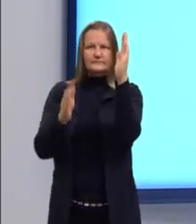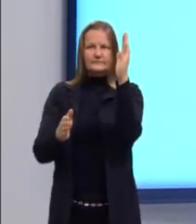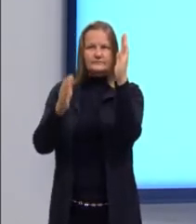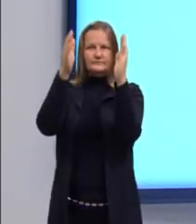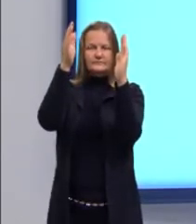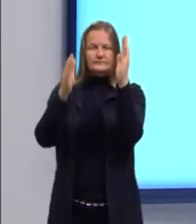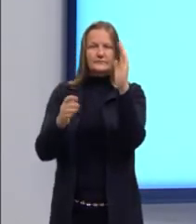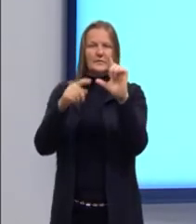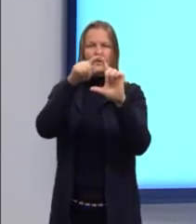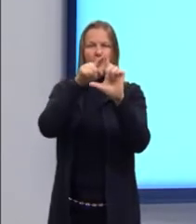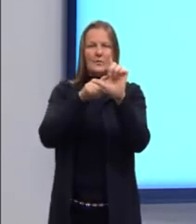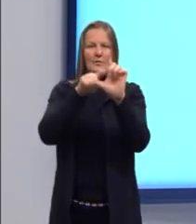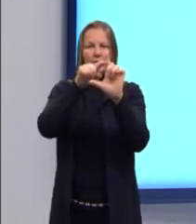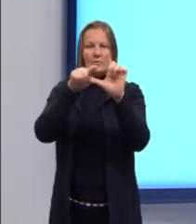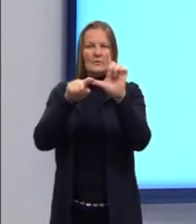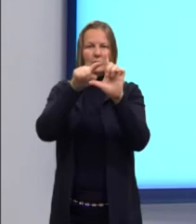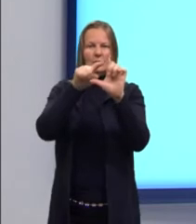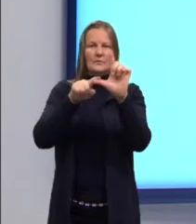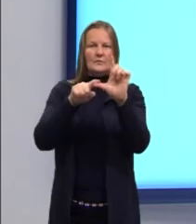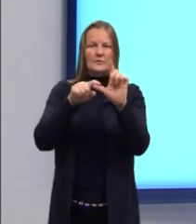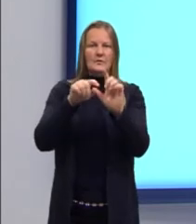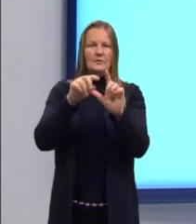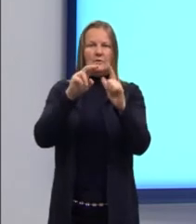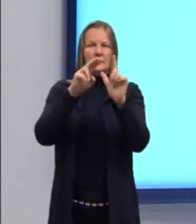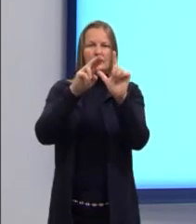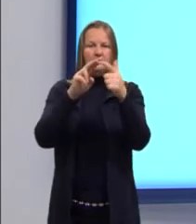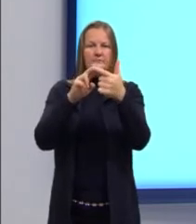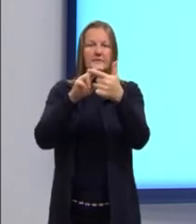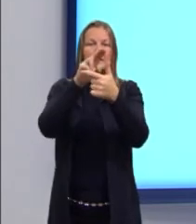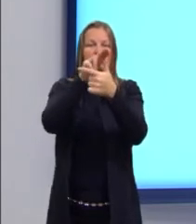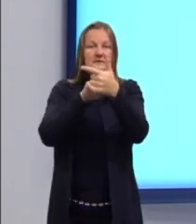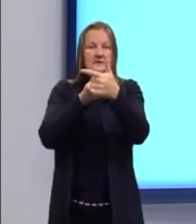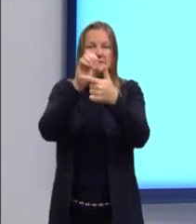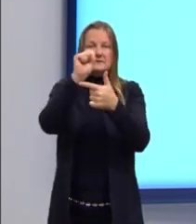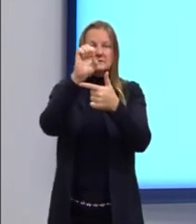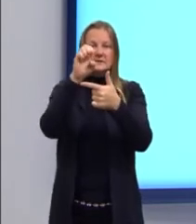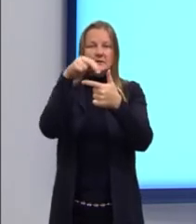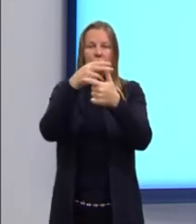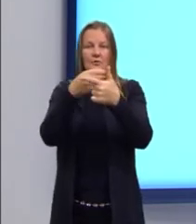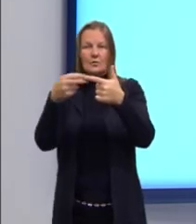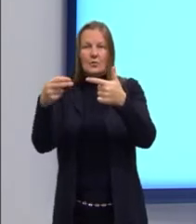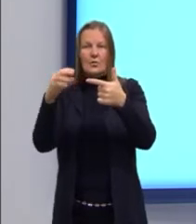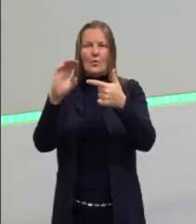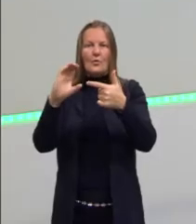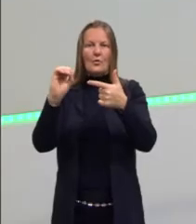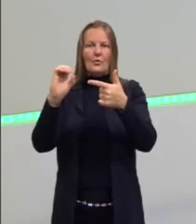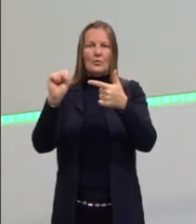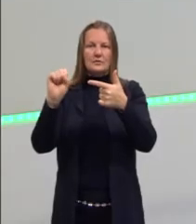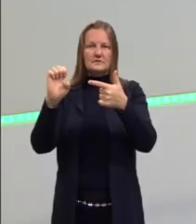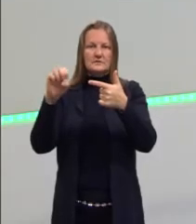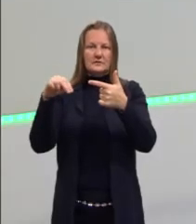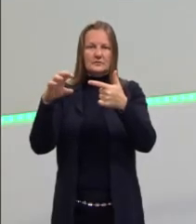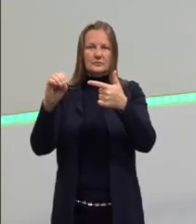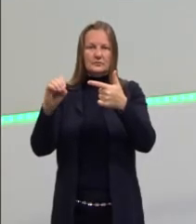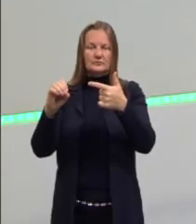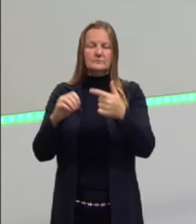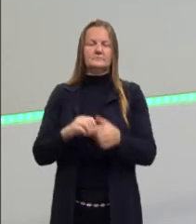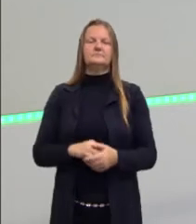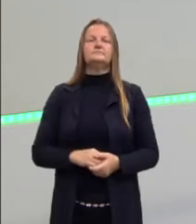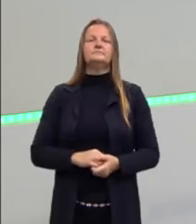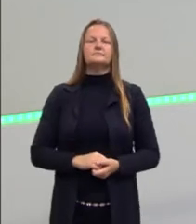um ângulo nós conseguimos definir seno cosseno e tangente a partir o nosso círculo trigonométrico